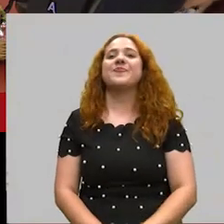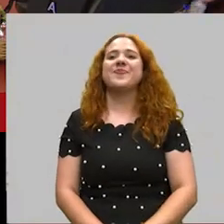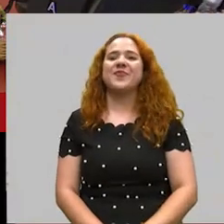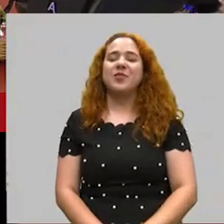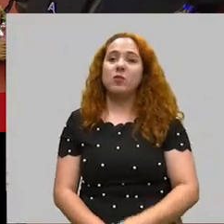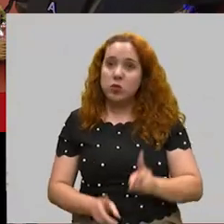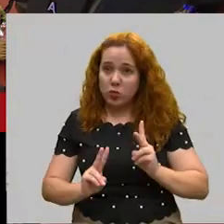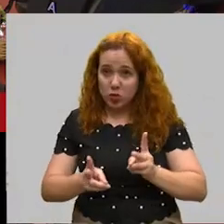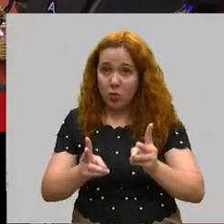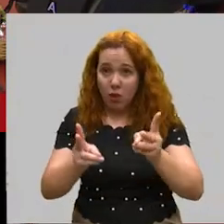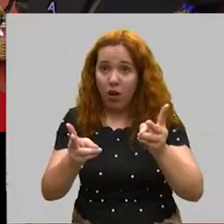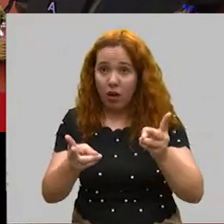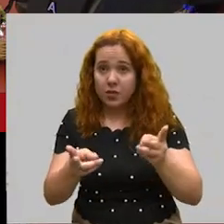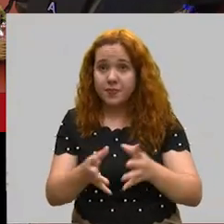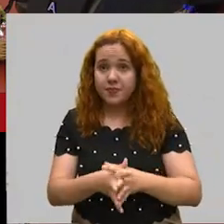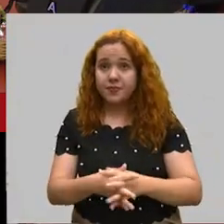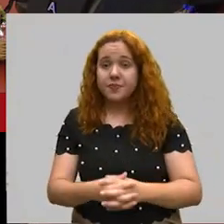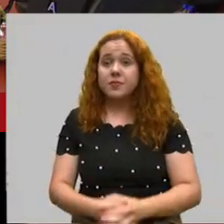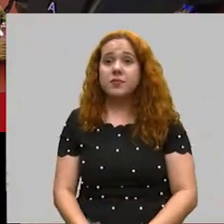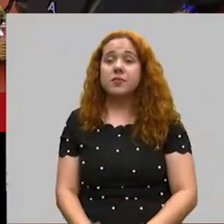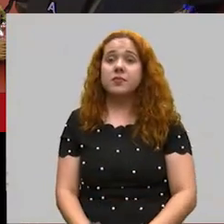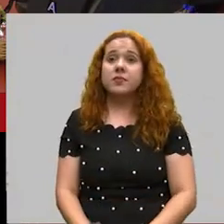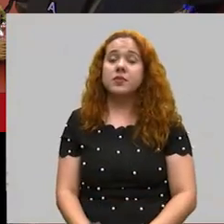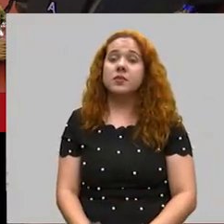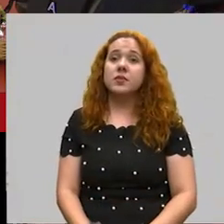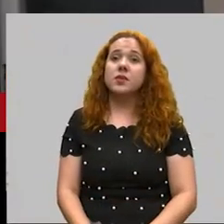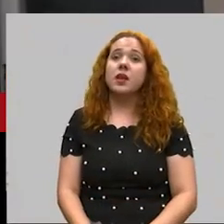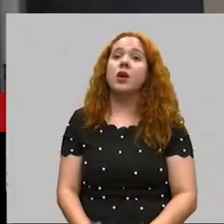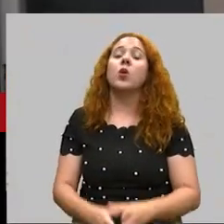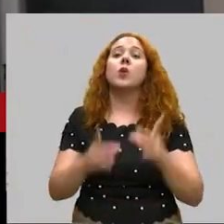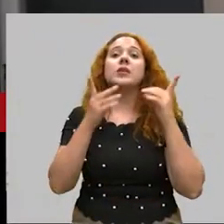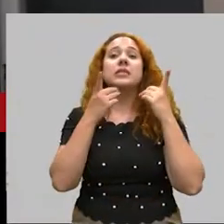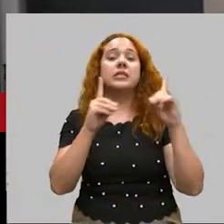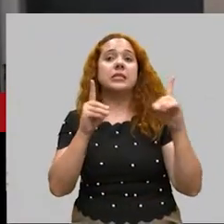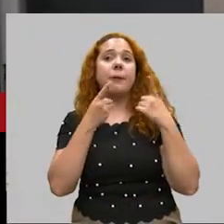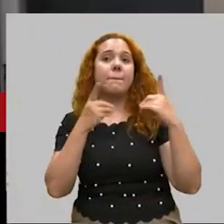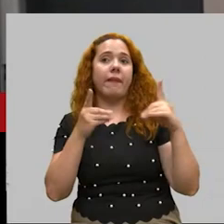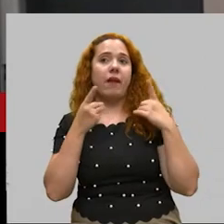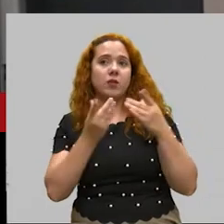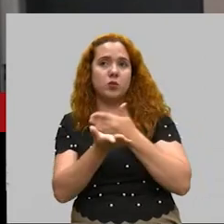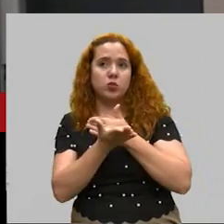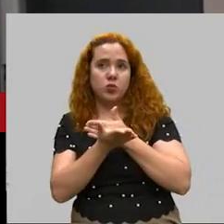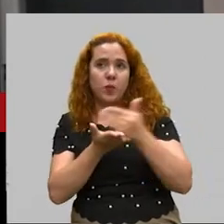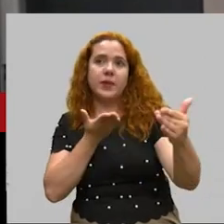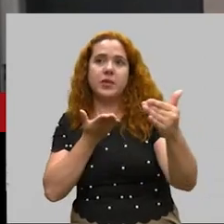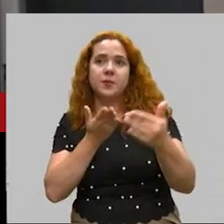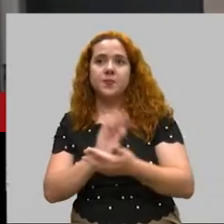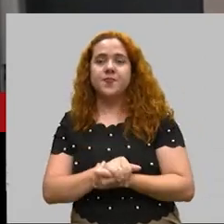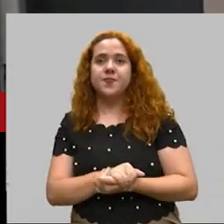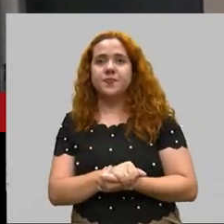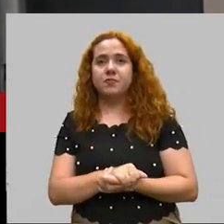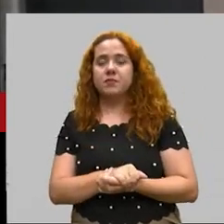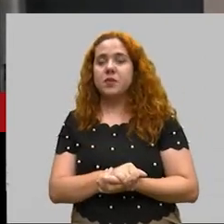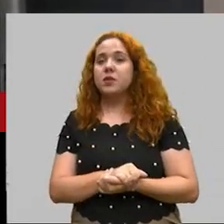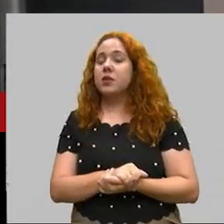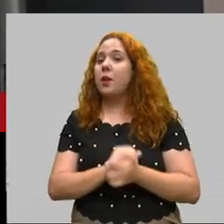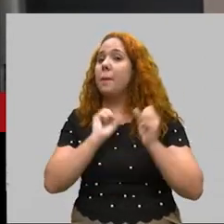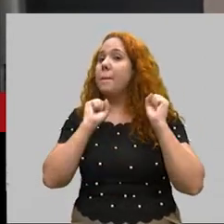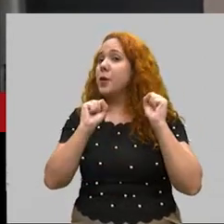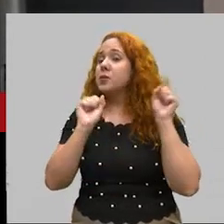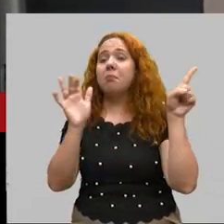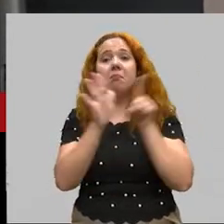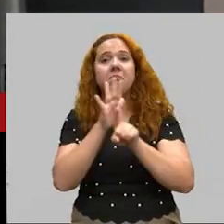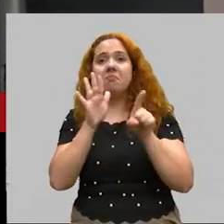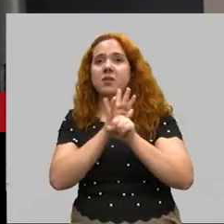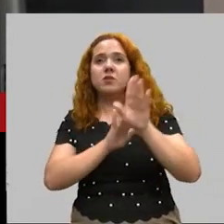agora iniciaremos agora as falas dos nossos debatedores Lembrando que o usuário poderá encaminhar perguntas